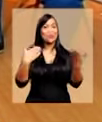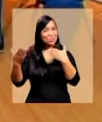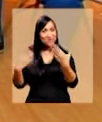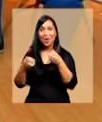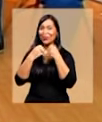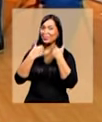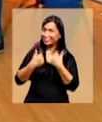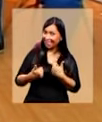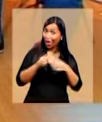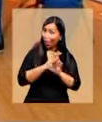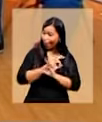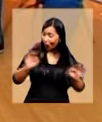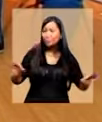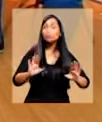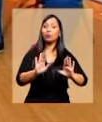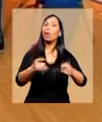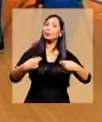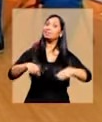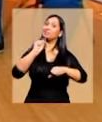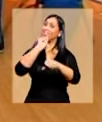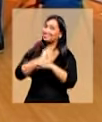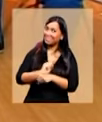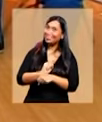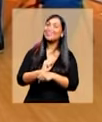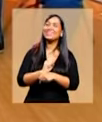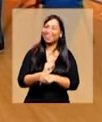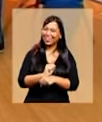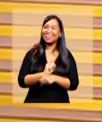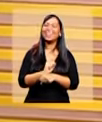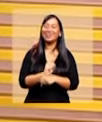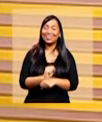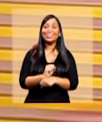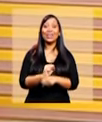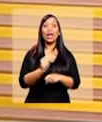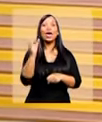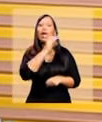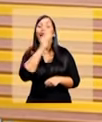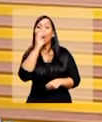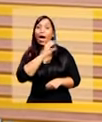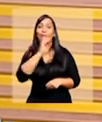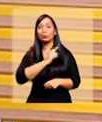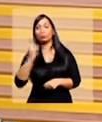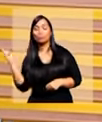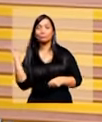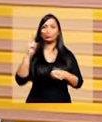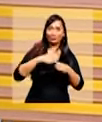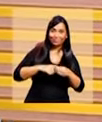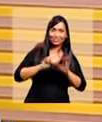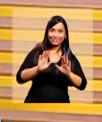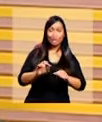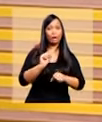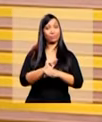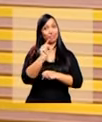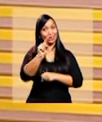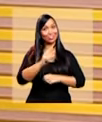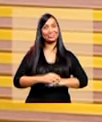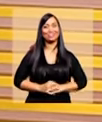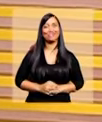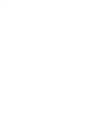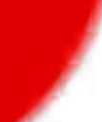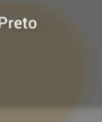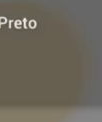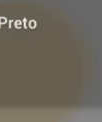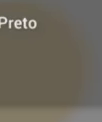o papo está rendendo, mas a gente precisa fazer um intervalo. A gente fez uma pausinha, é breve, é rápido, a gente volta já já, não saia